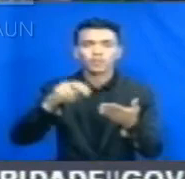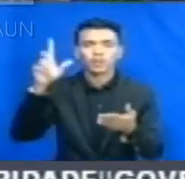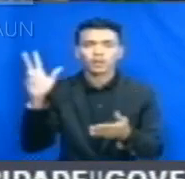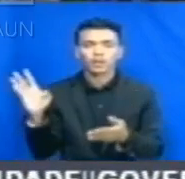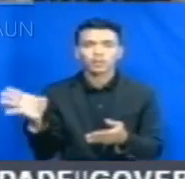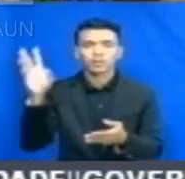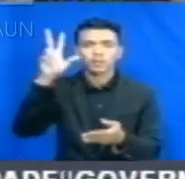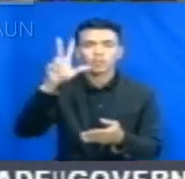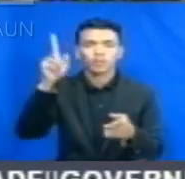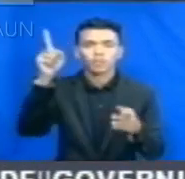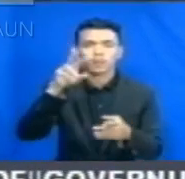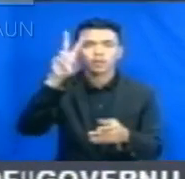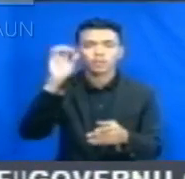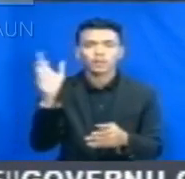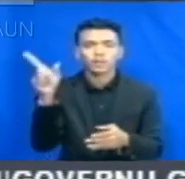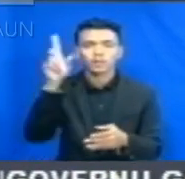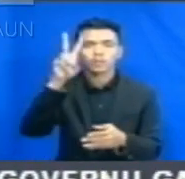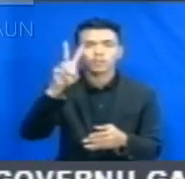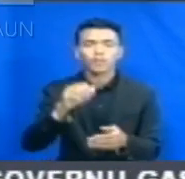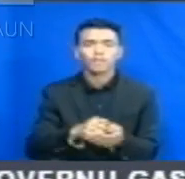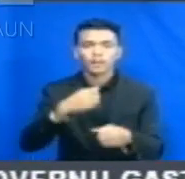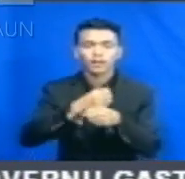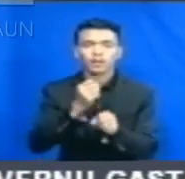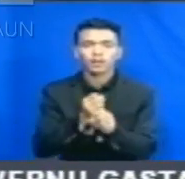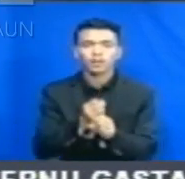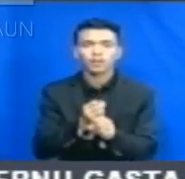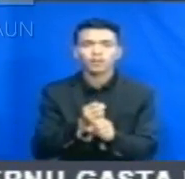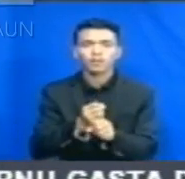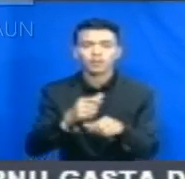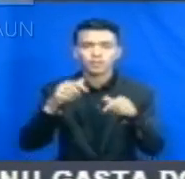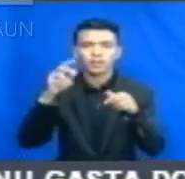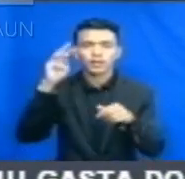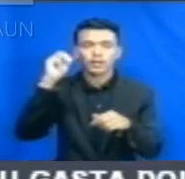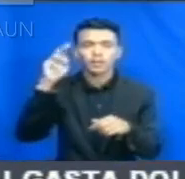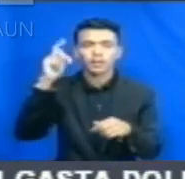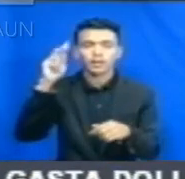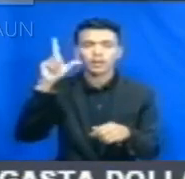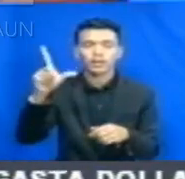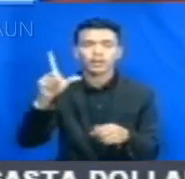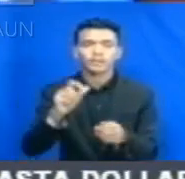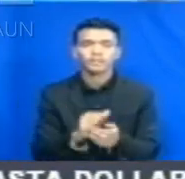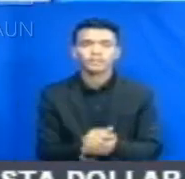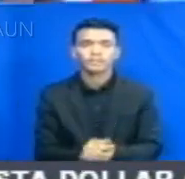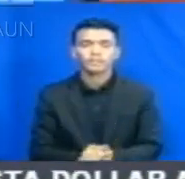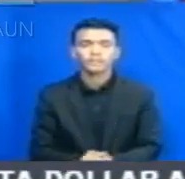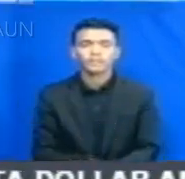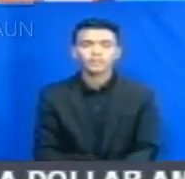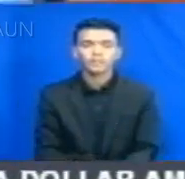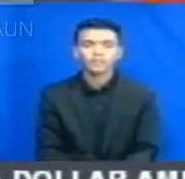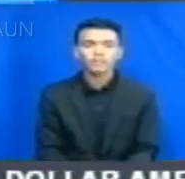Restintolo, barra Rihunrua, Ruanulo Restinrua, nebe cria ona KMTL. Nuno Moraes, Alexandre dos